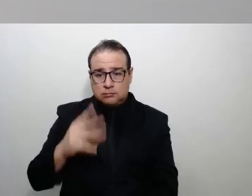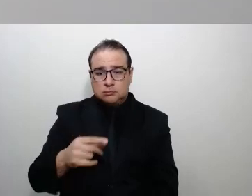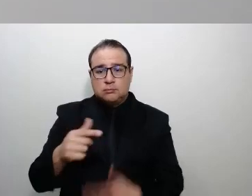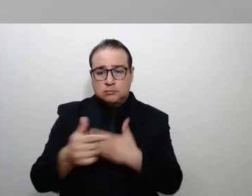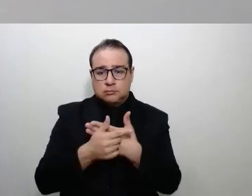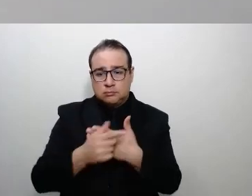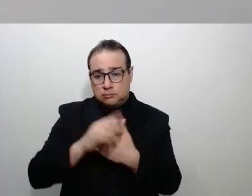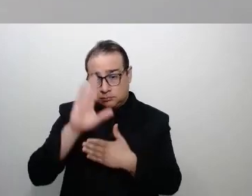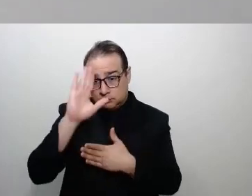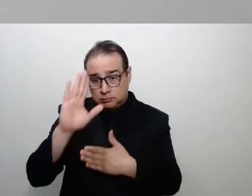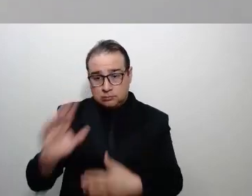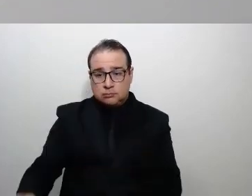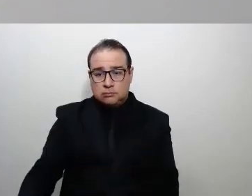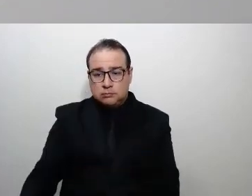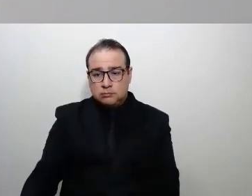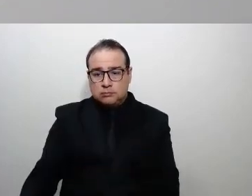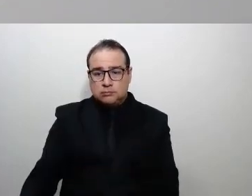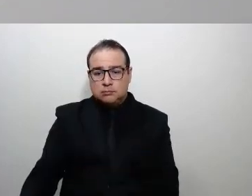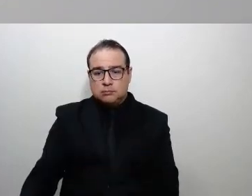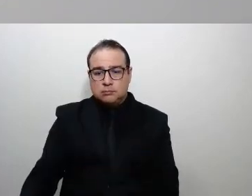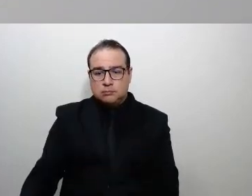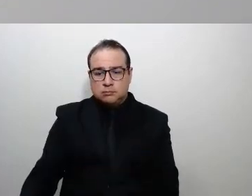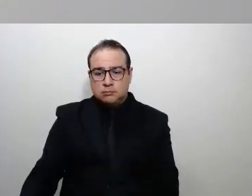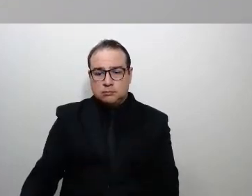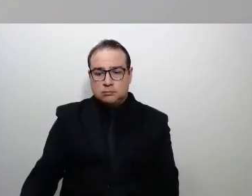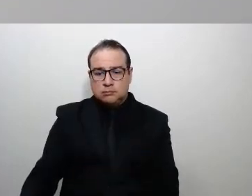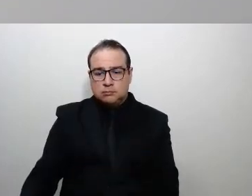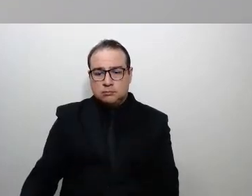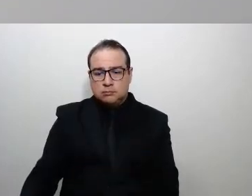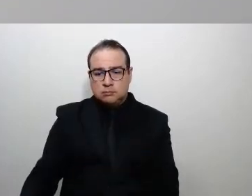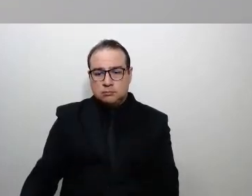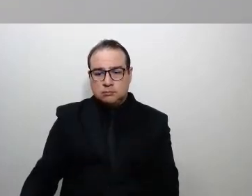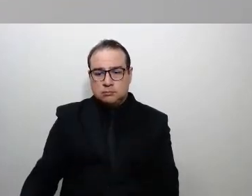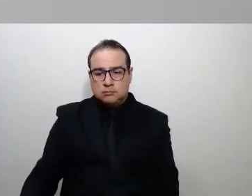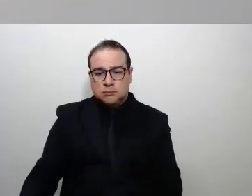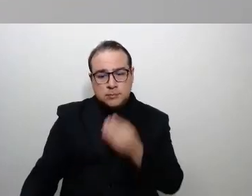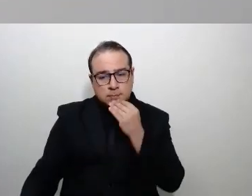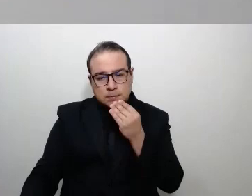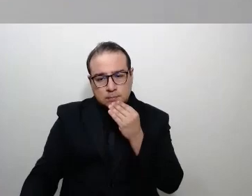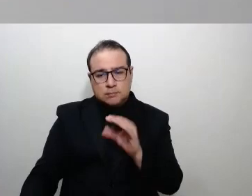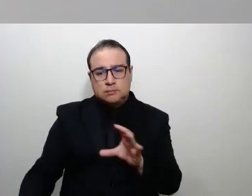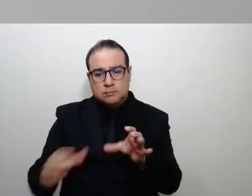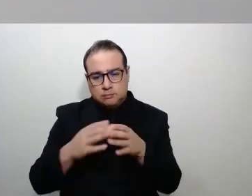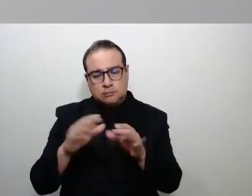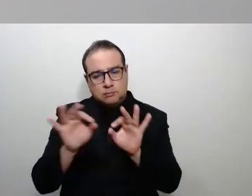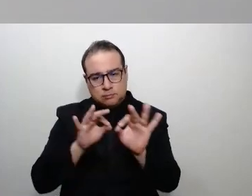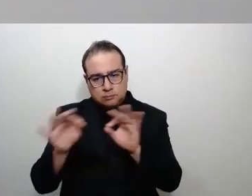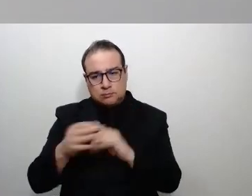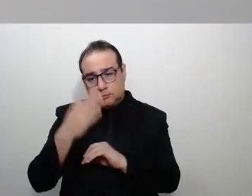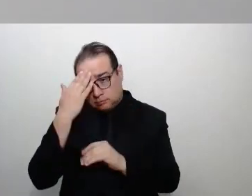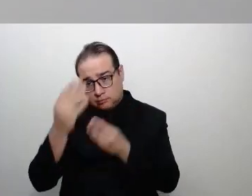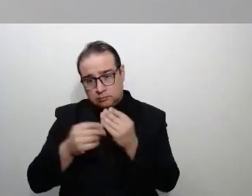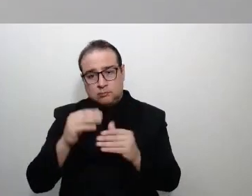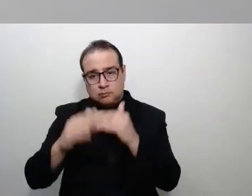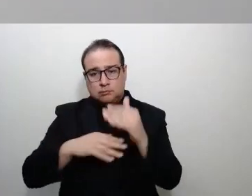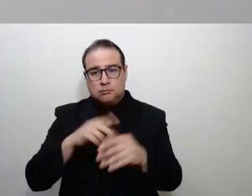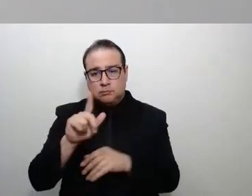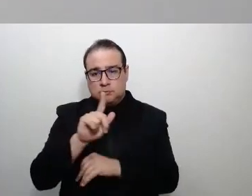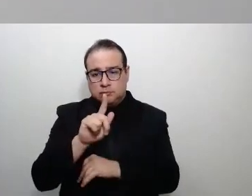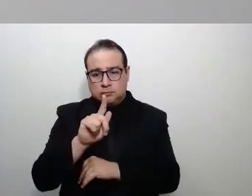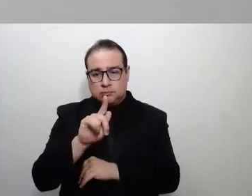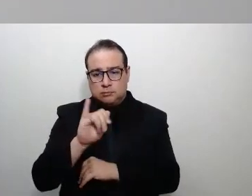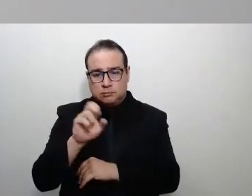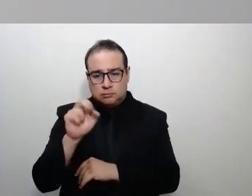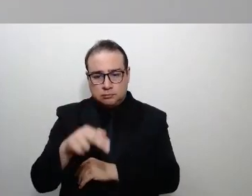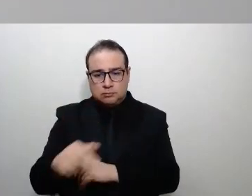principal claro que a atuação da corregedoria nós sabemos disso Desembargador Gilson